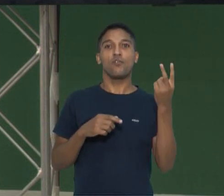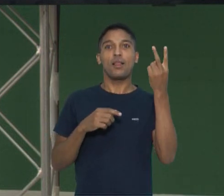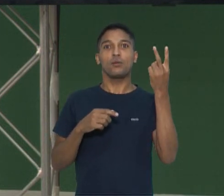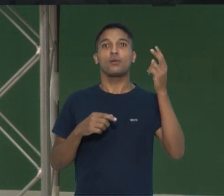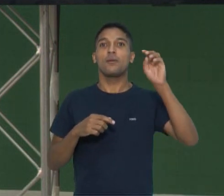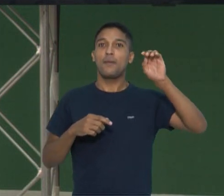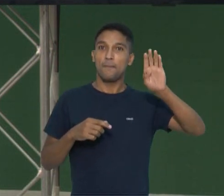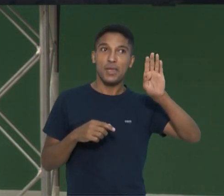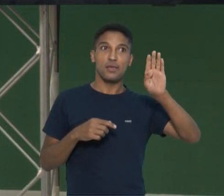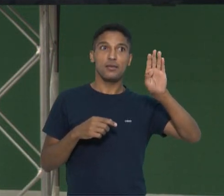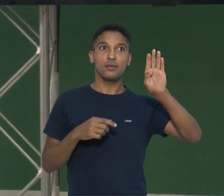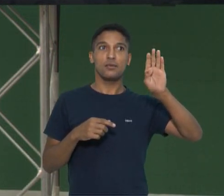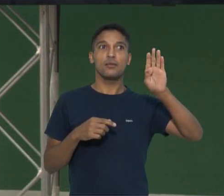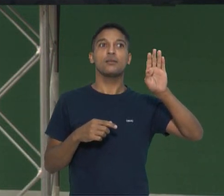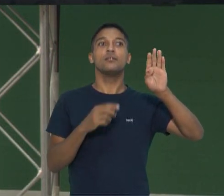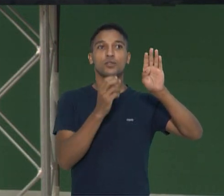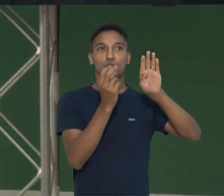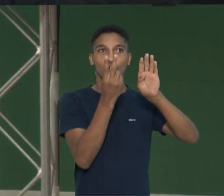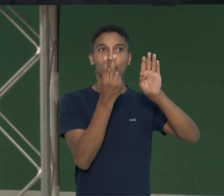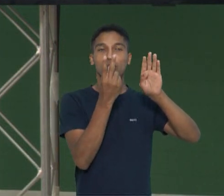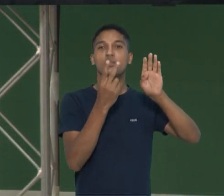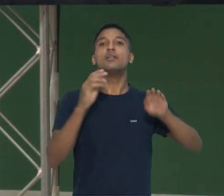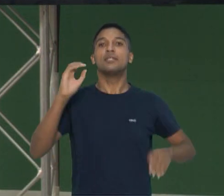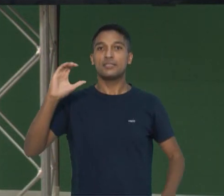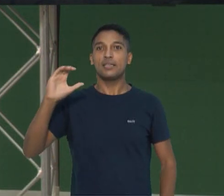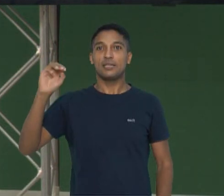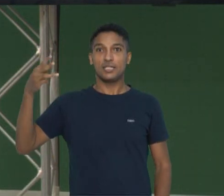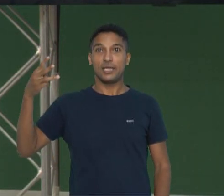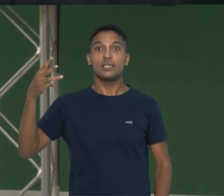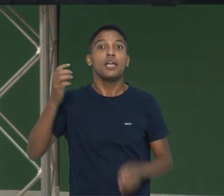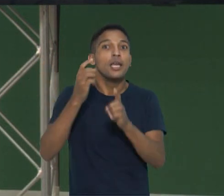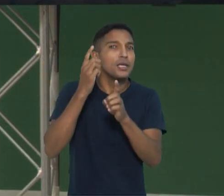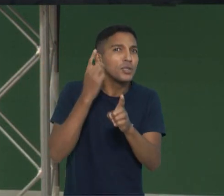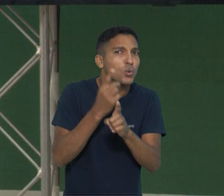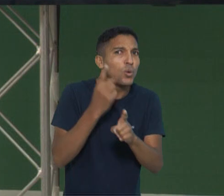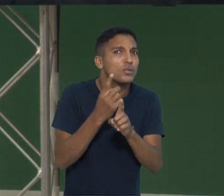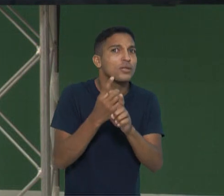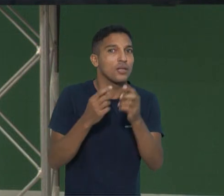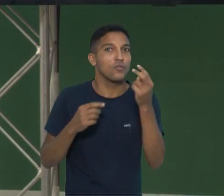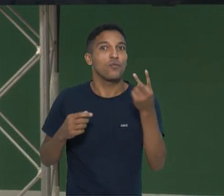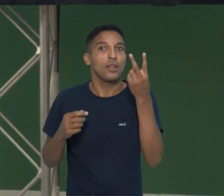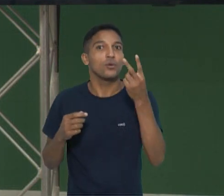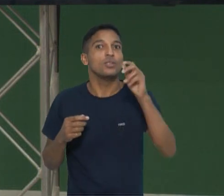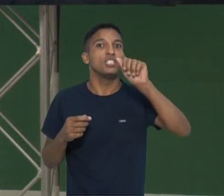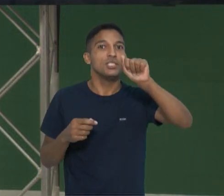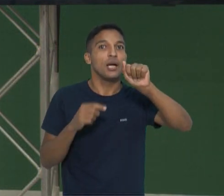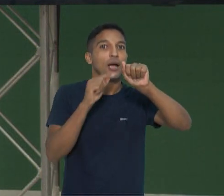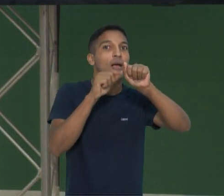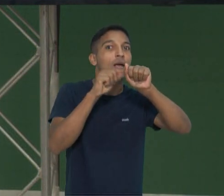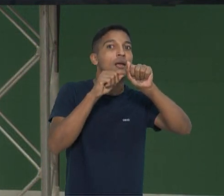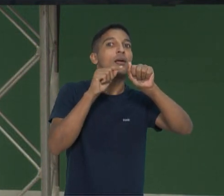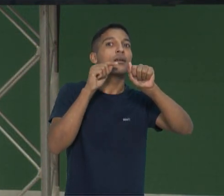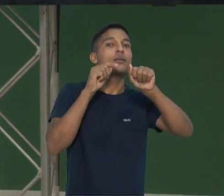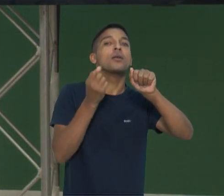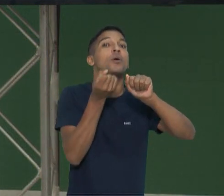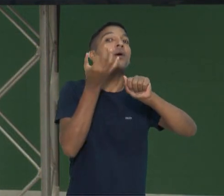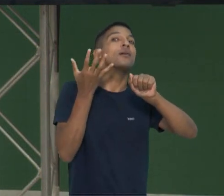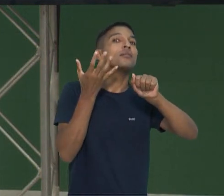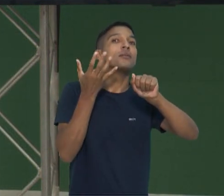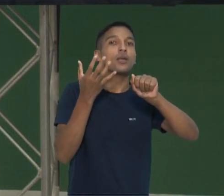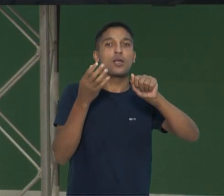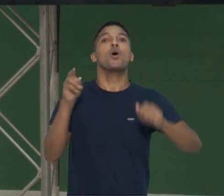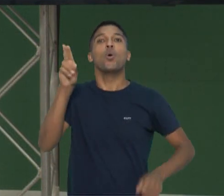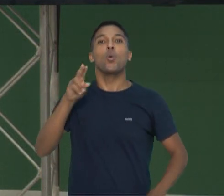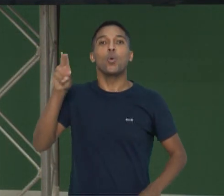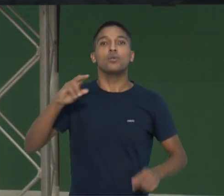C. Podemos calcular, então, o valor de A usando o Teorema de Pitágoras. Então, nós vamos substituir na